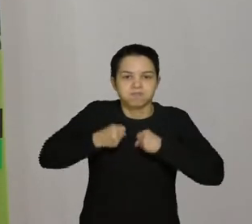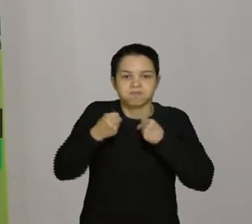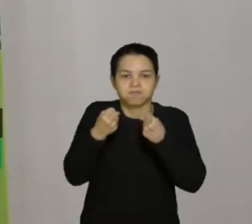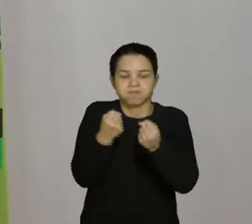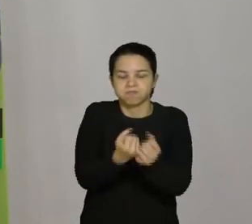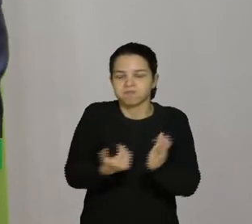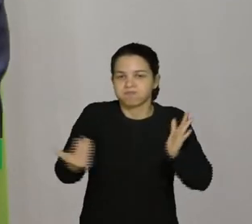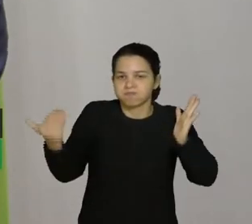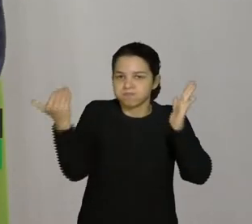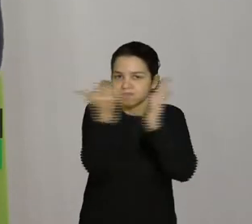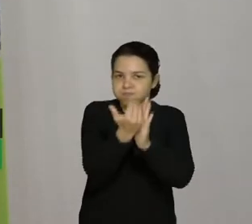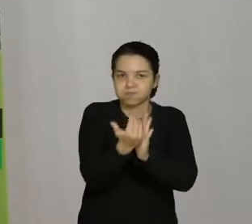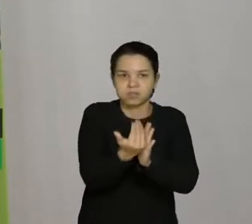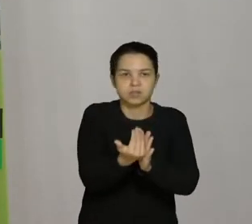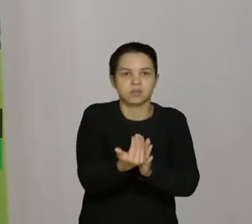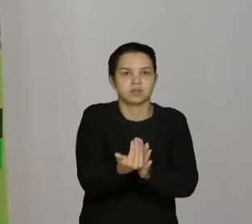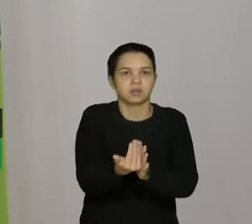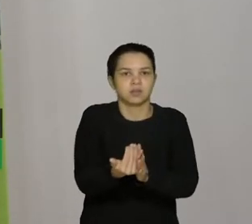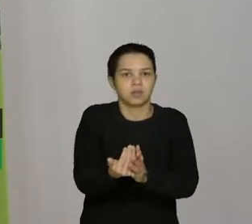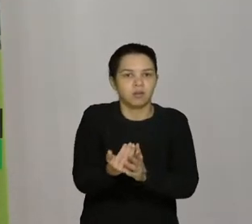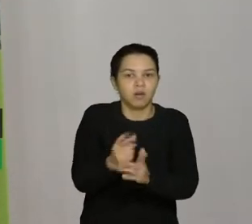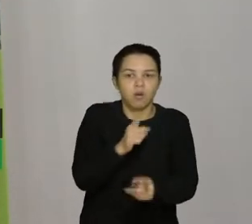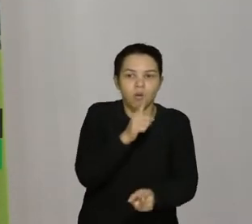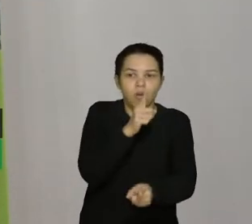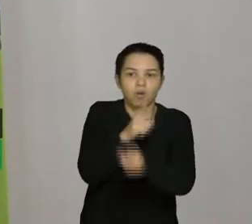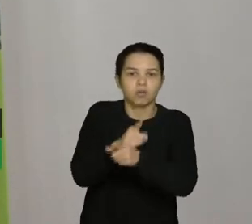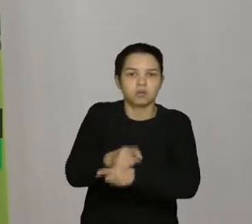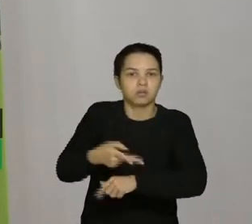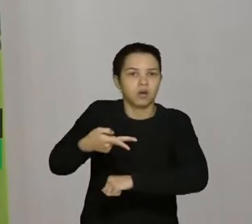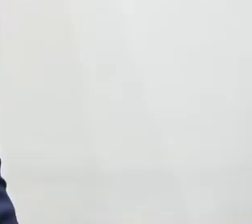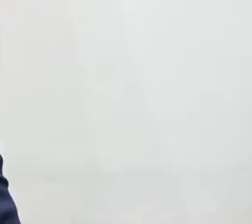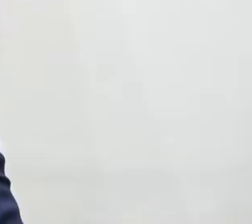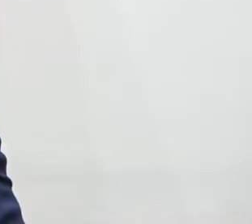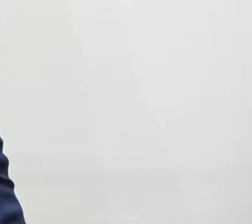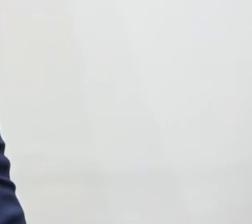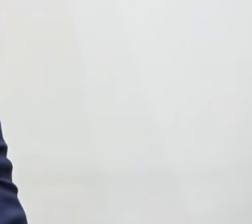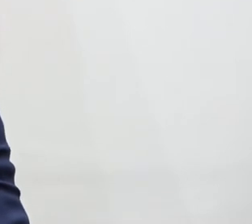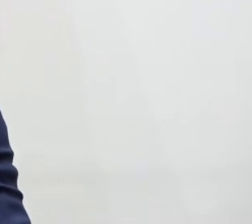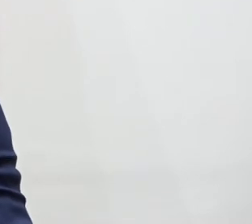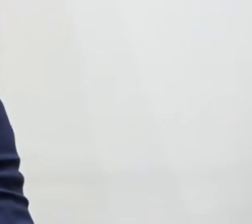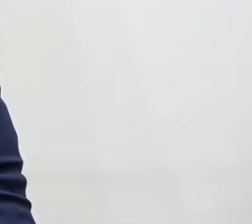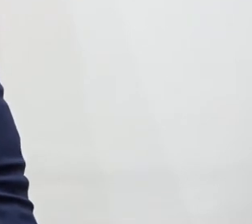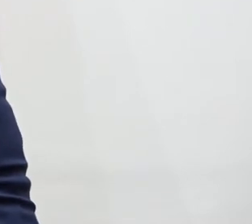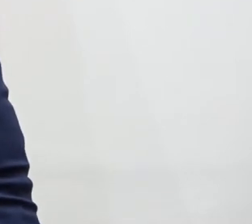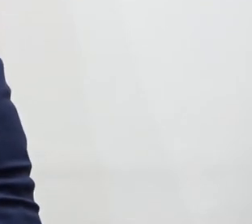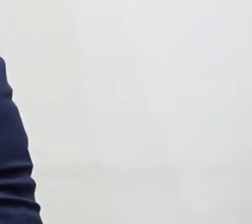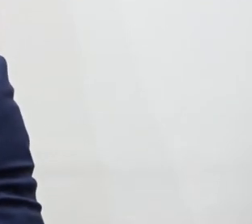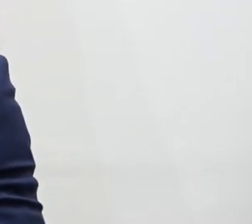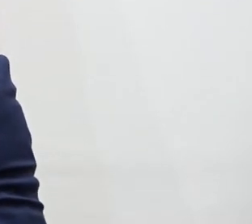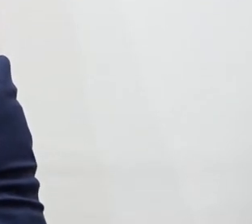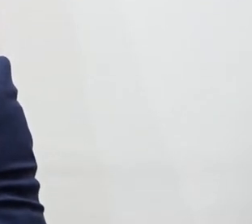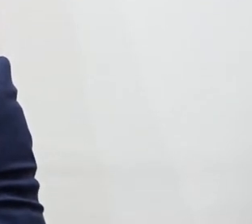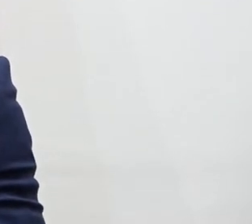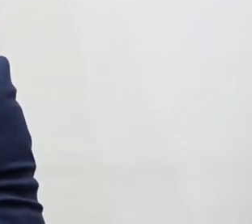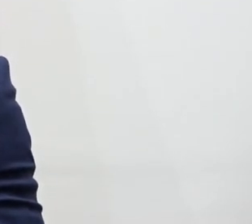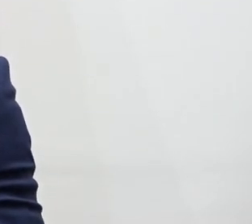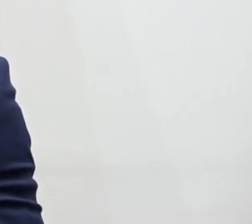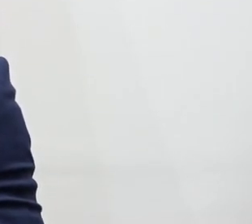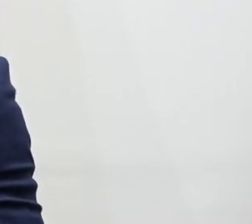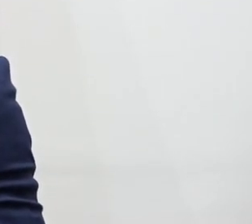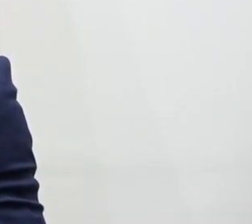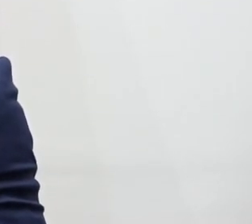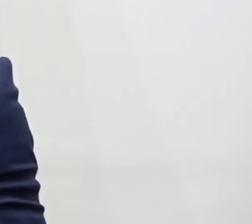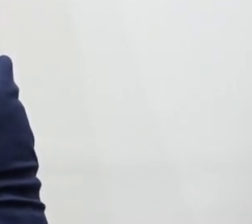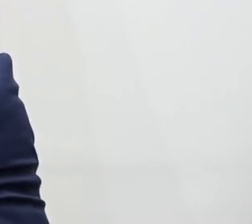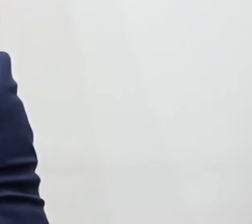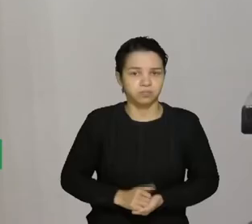para poder encontrar um leite de UTI para essa criança. O deputado Bruno Souza abordou a falta de planejamento da Secretaria